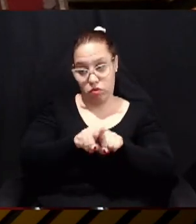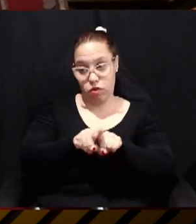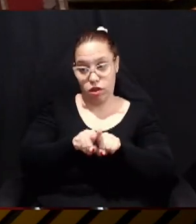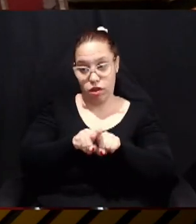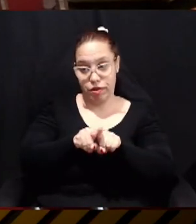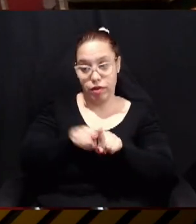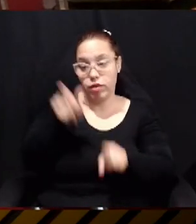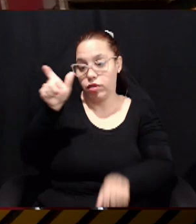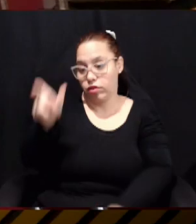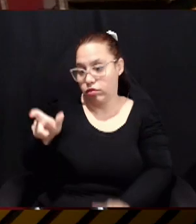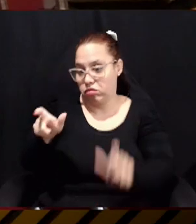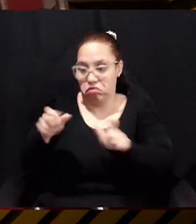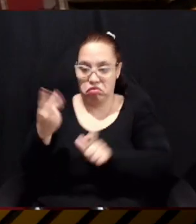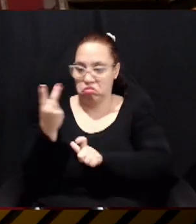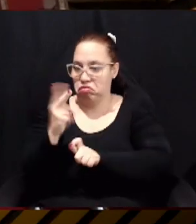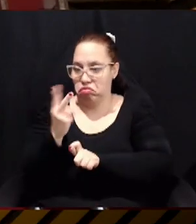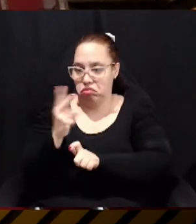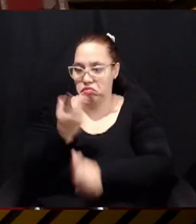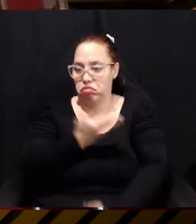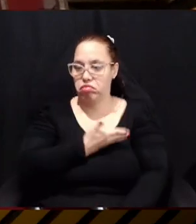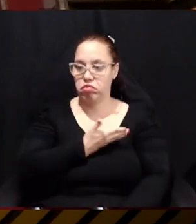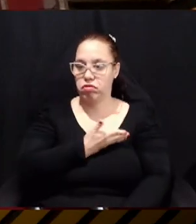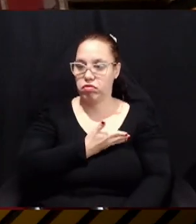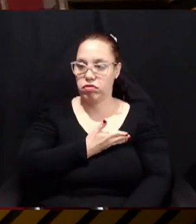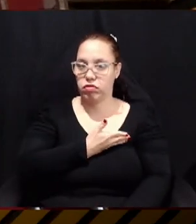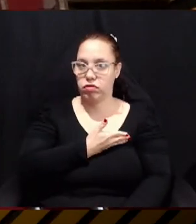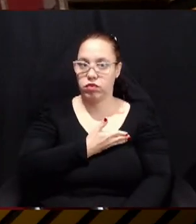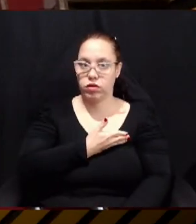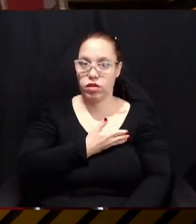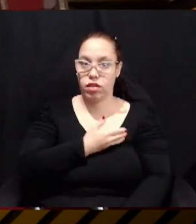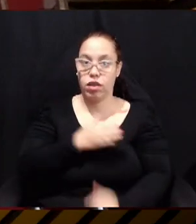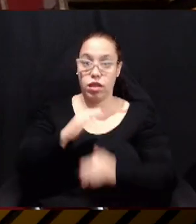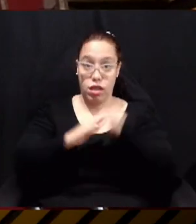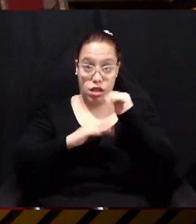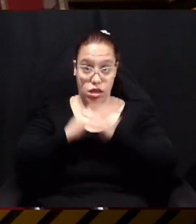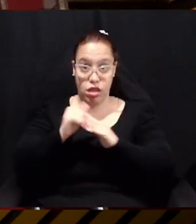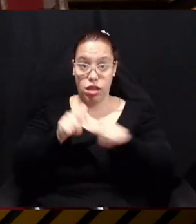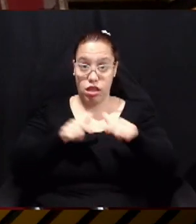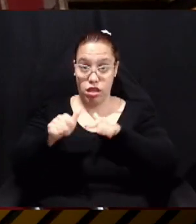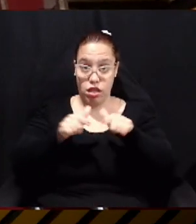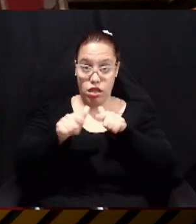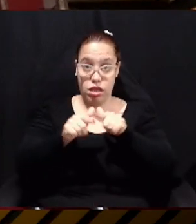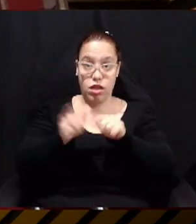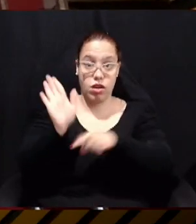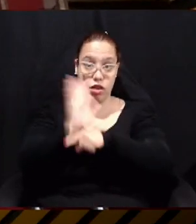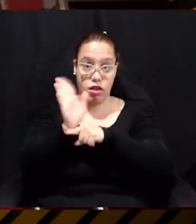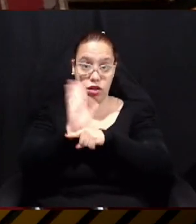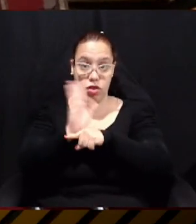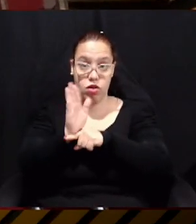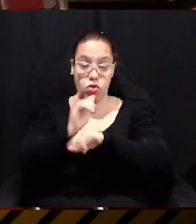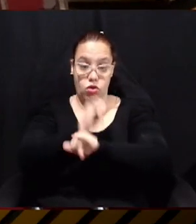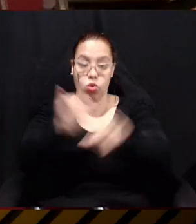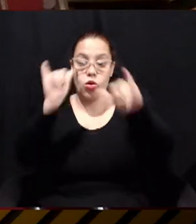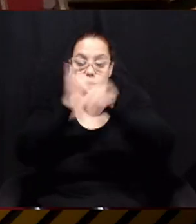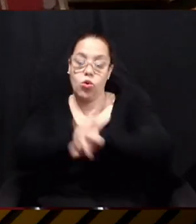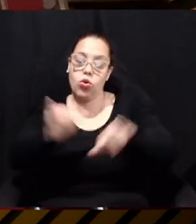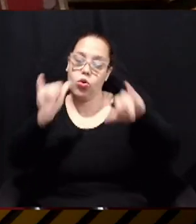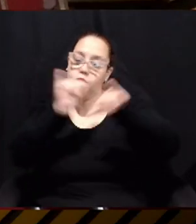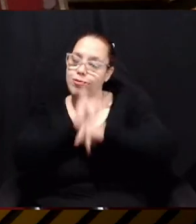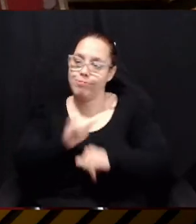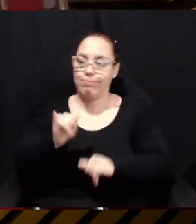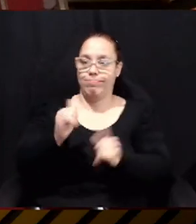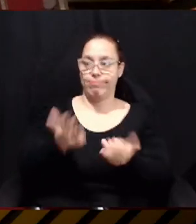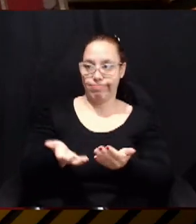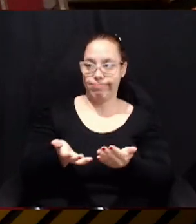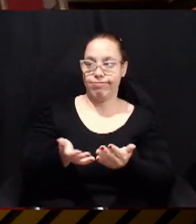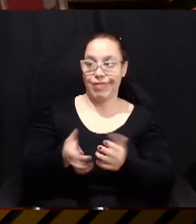as duas colegas somos da mesma área, então a gente trabalha ali com cinema, publicidade, então a gente lida ali com